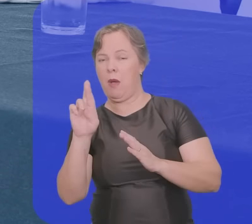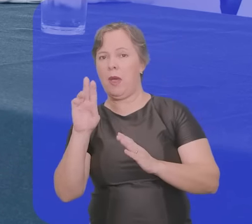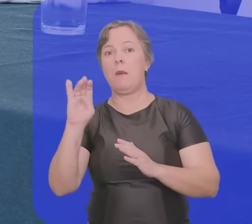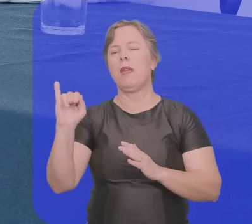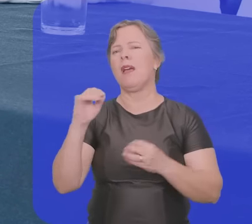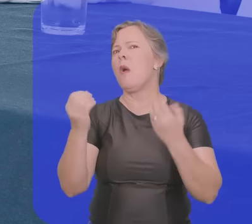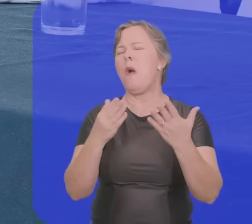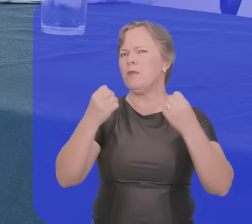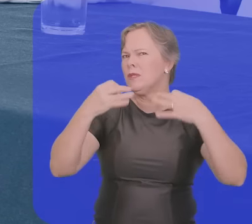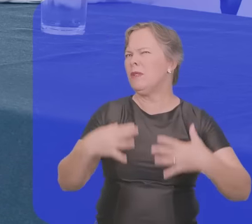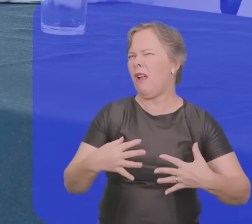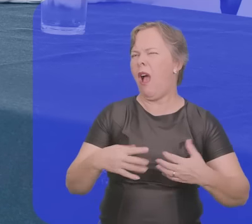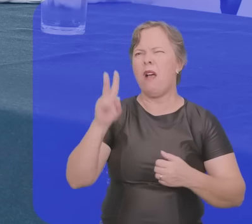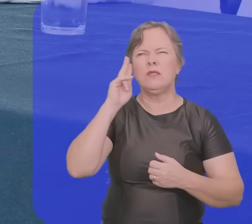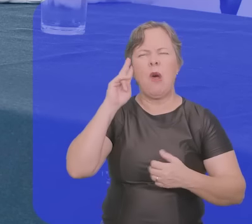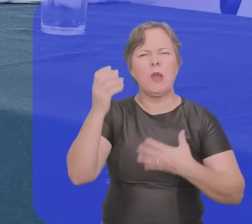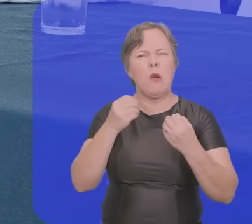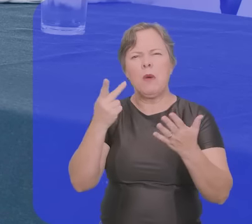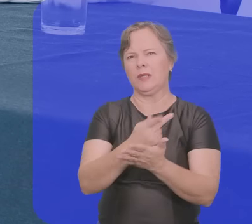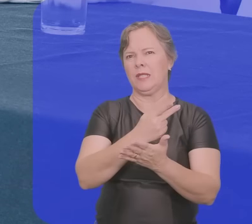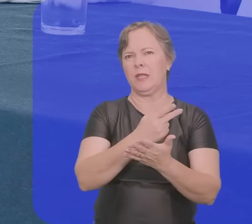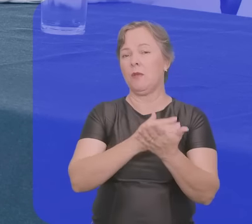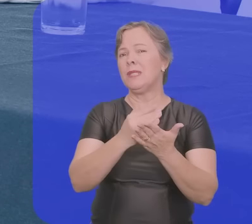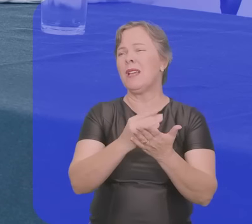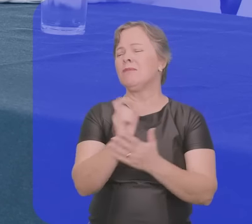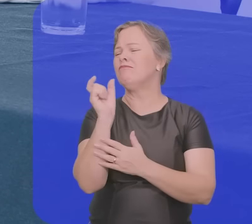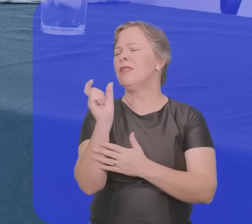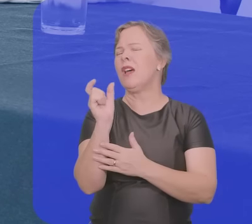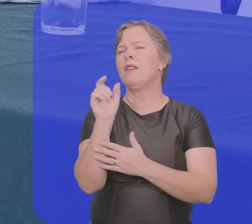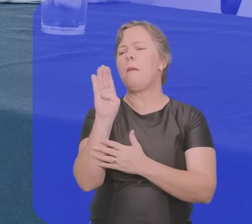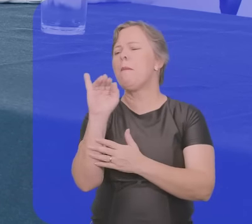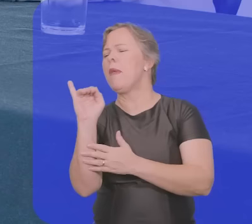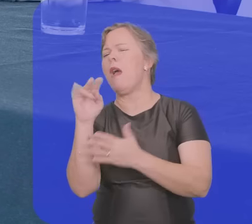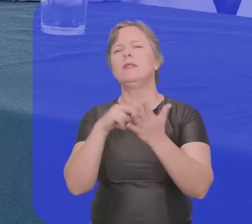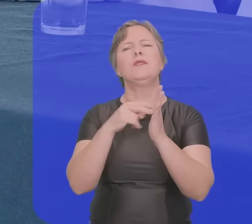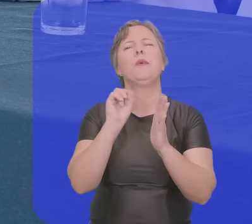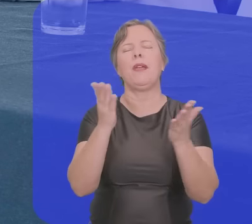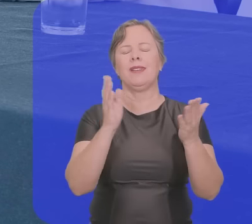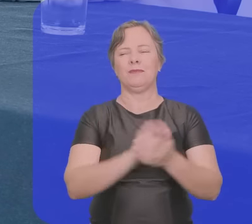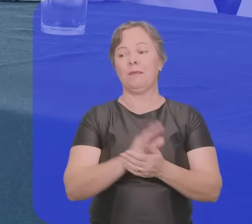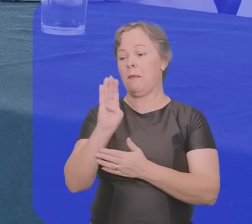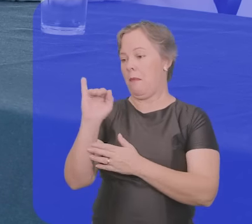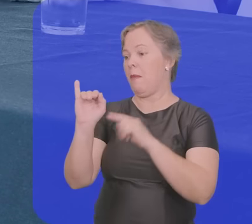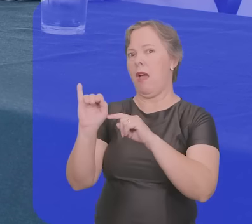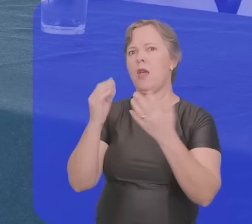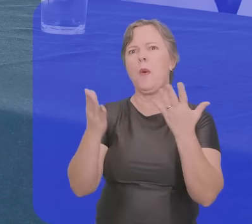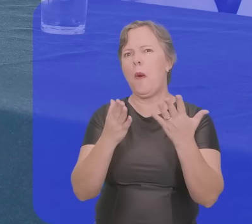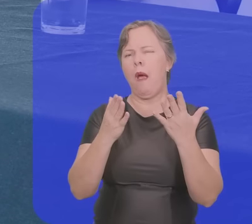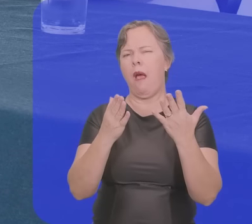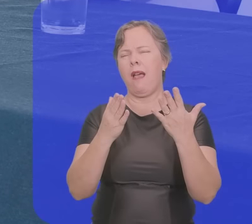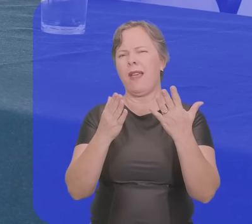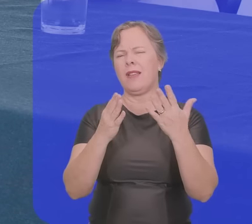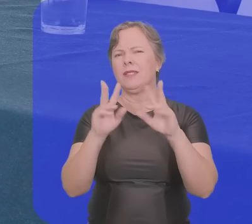foi, que você fizesse mesmo um breve histórico, A começar pela sigla, O que significa esse BI? A sigla BI, ela vem